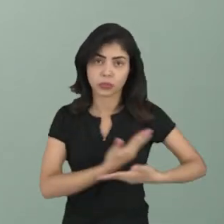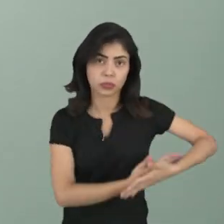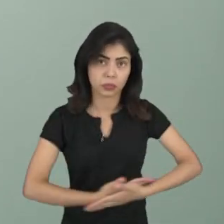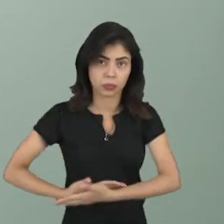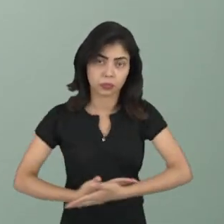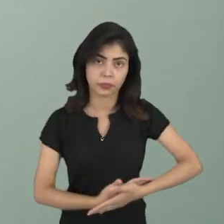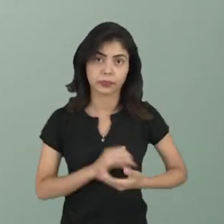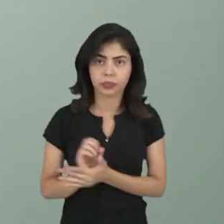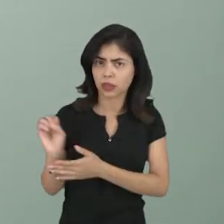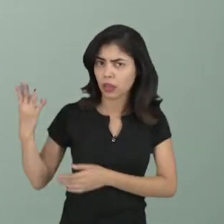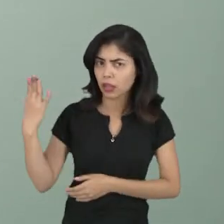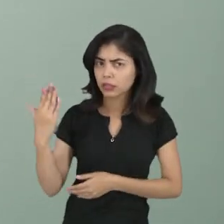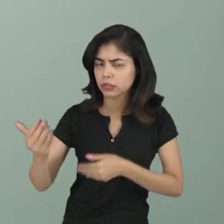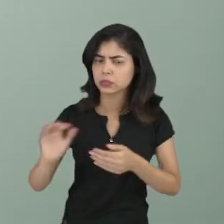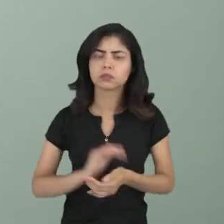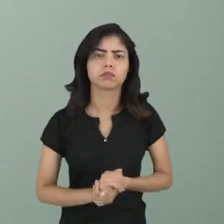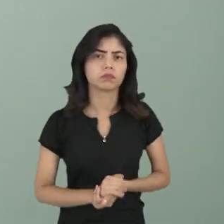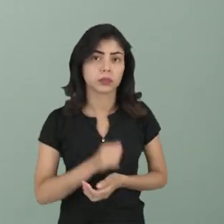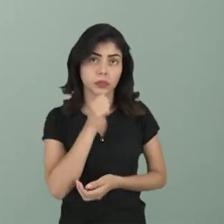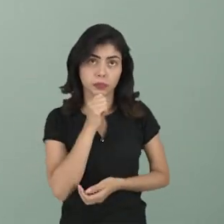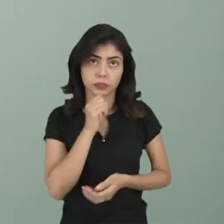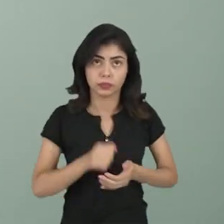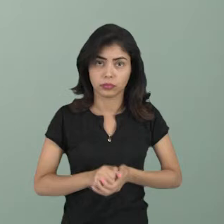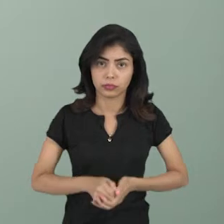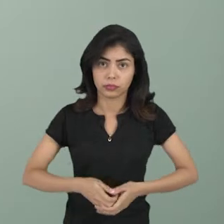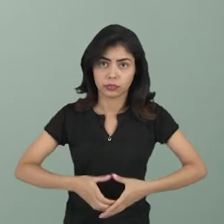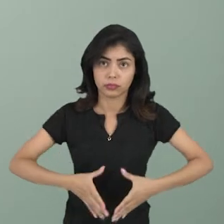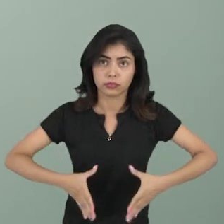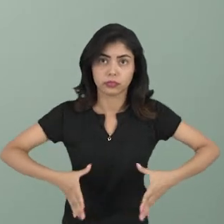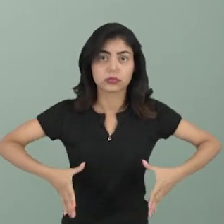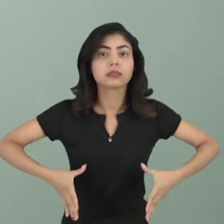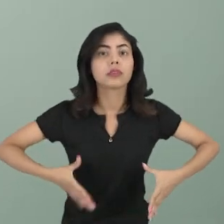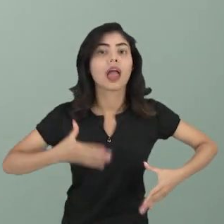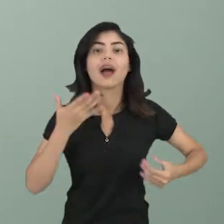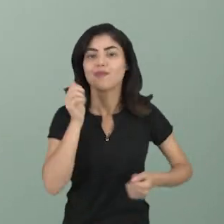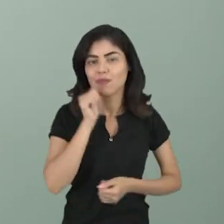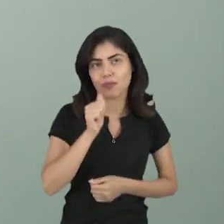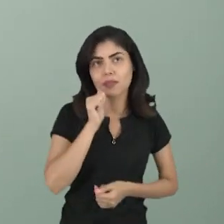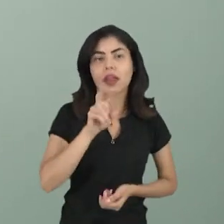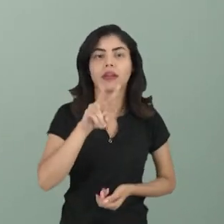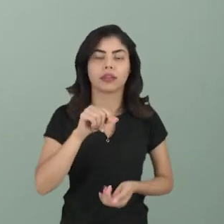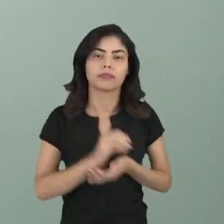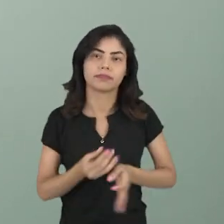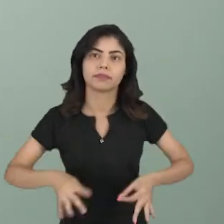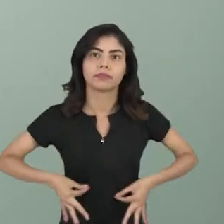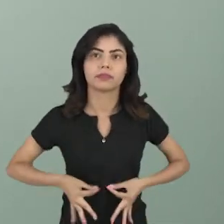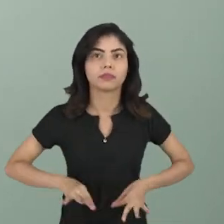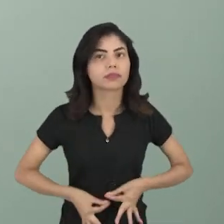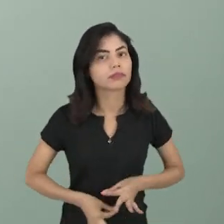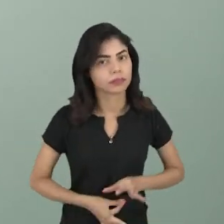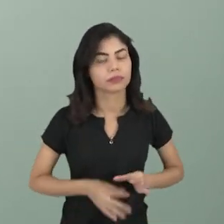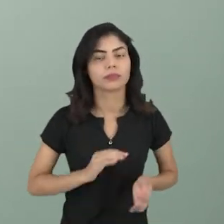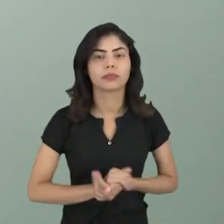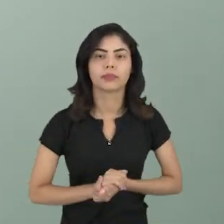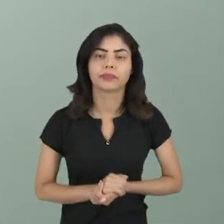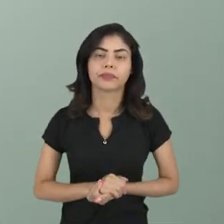bebê. Caso não ocorra a dilatação ideal, aí a mulher vai ser submetida a um parto